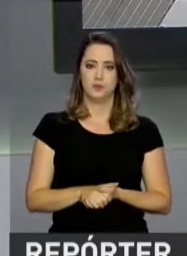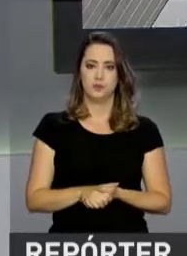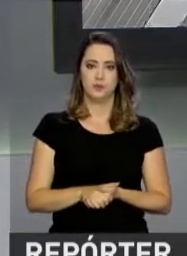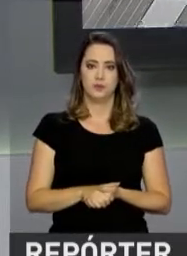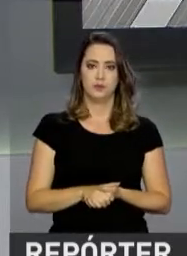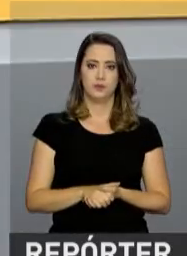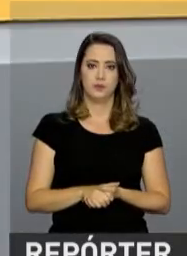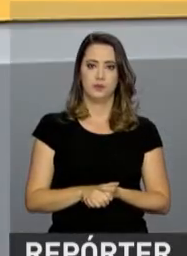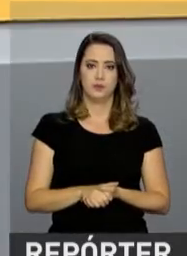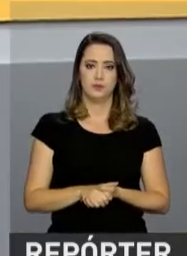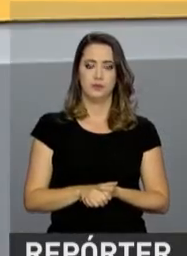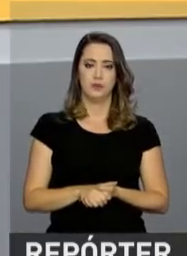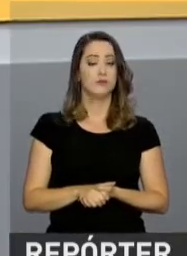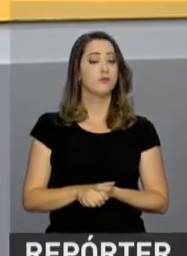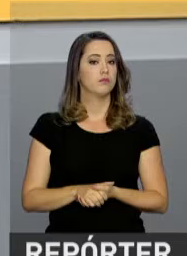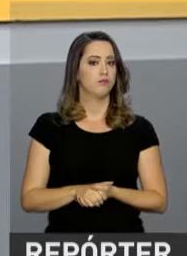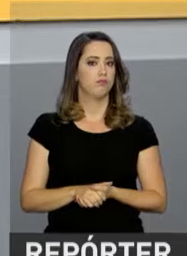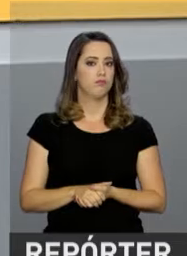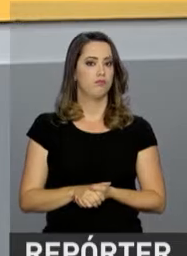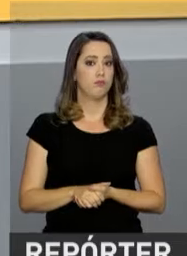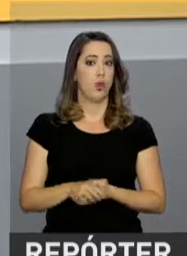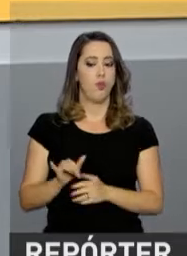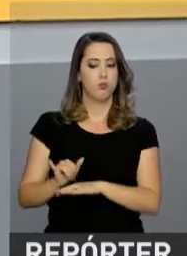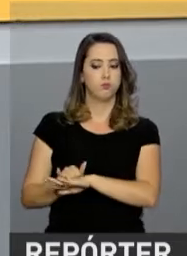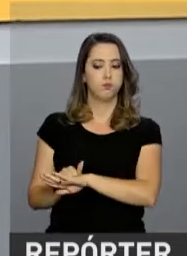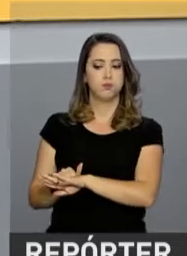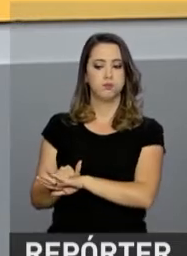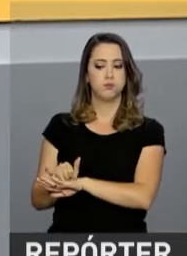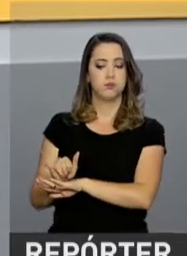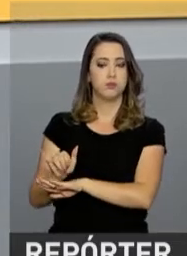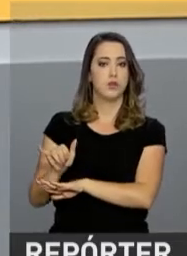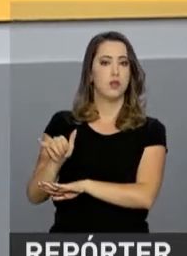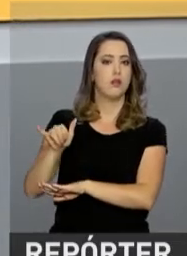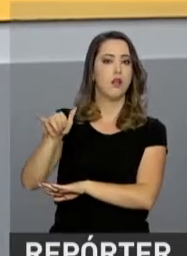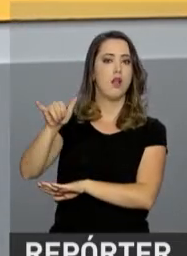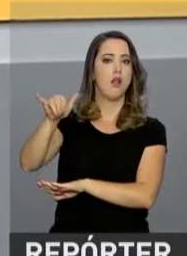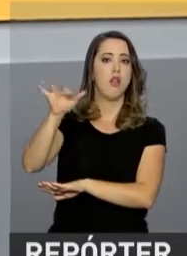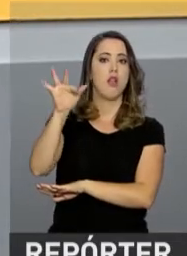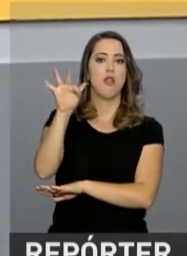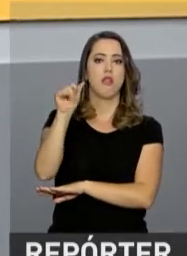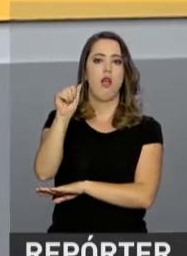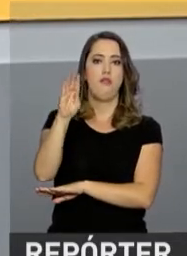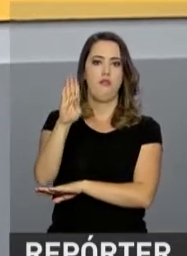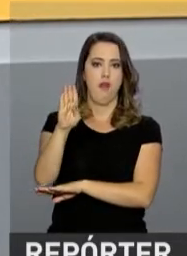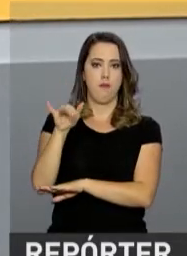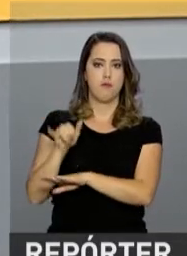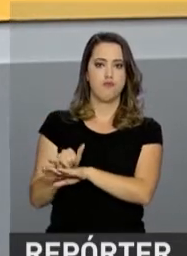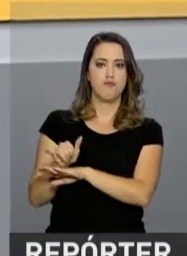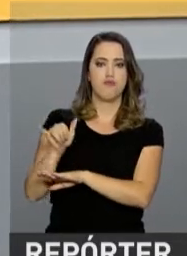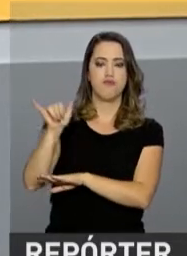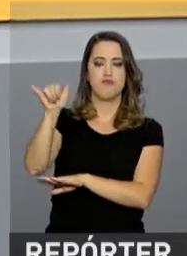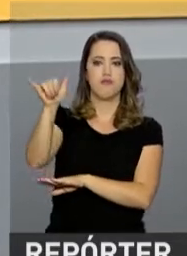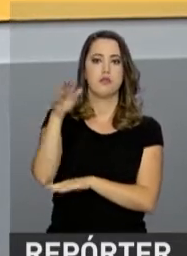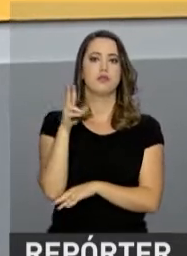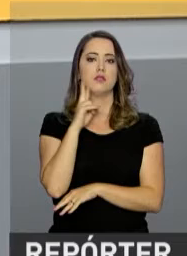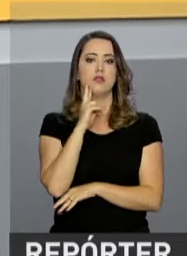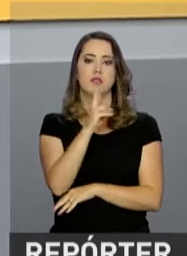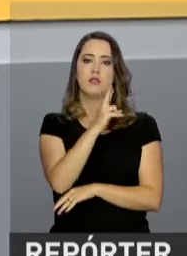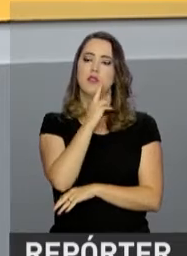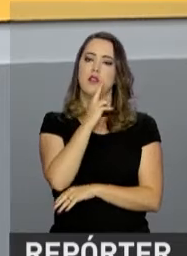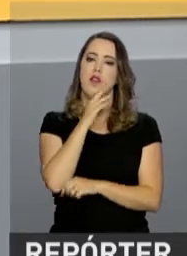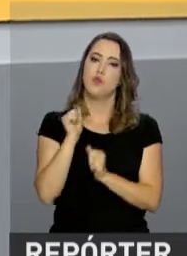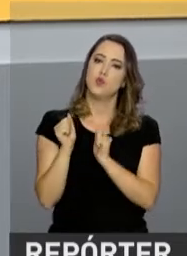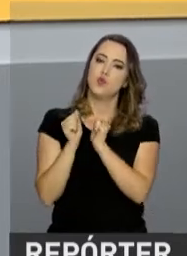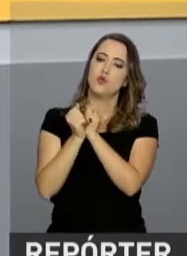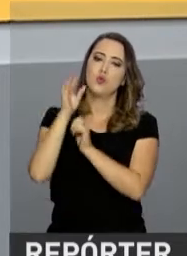sisfiesportal.mec.gov.br. Um avião da Força Aérea Brasileira decolou na sexta-feira de Boa Vista, em Roraima, carregando sonhos